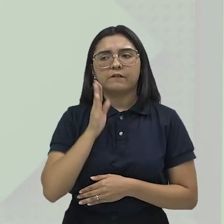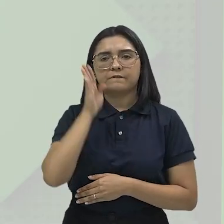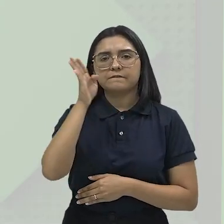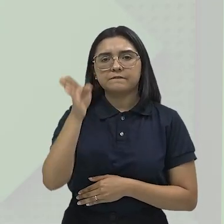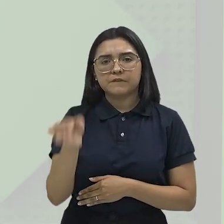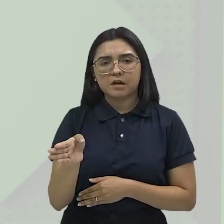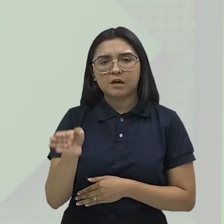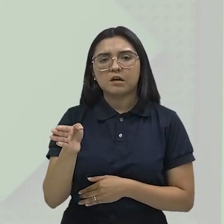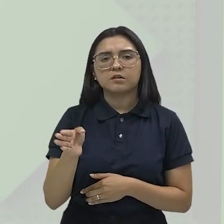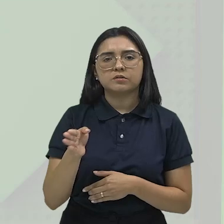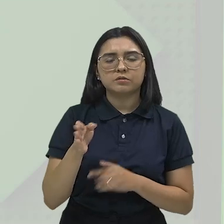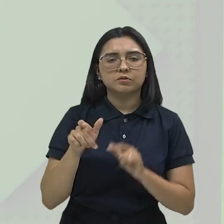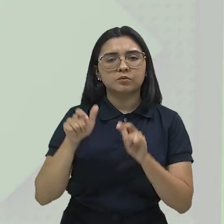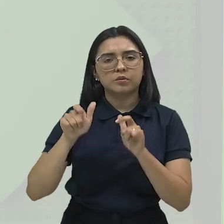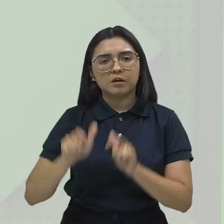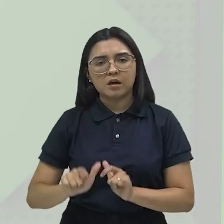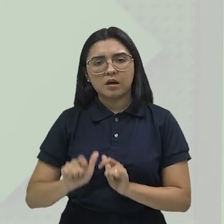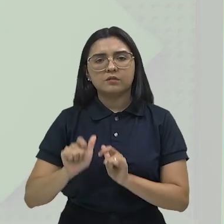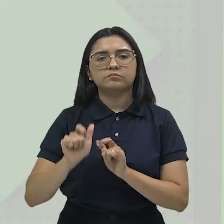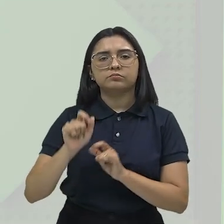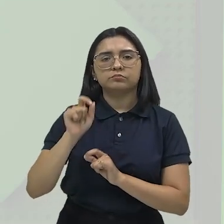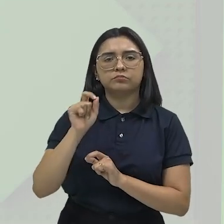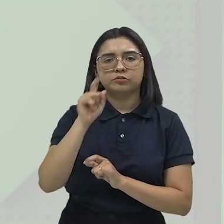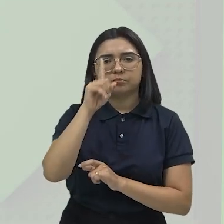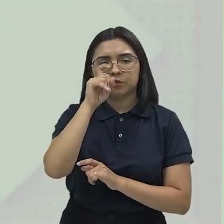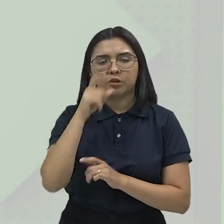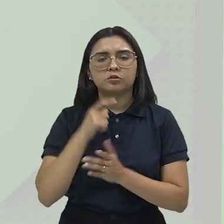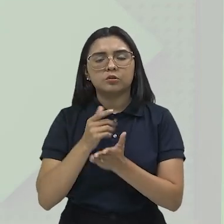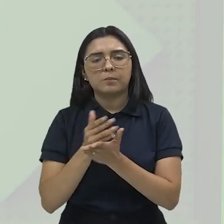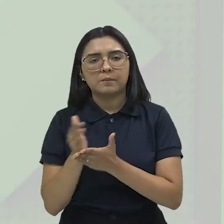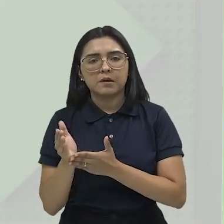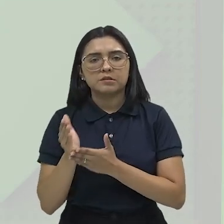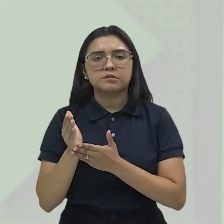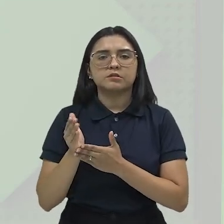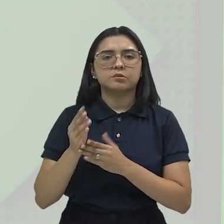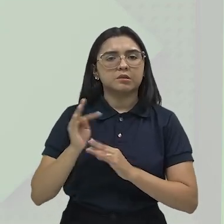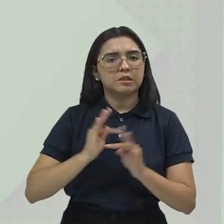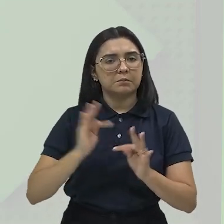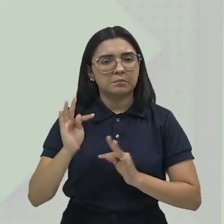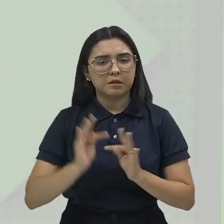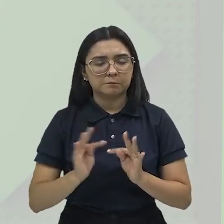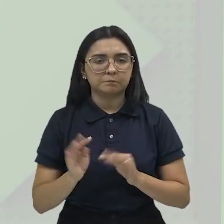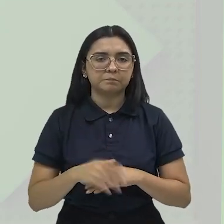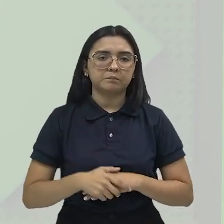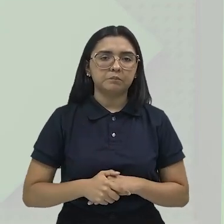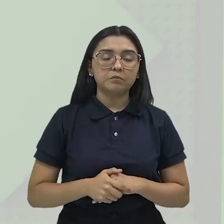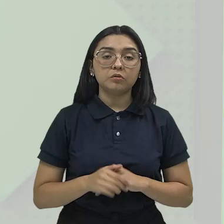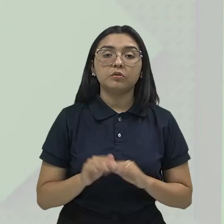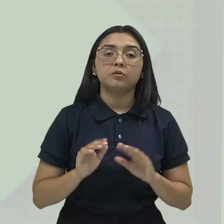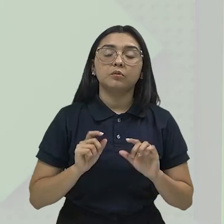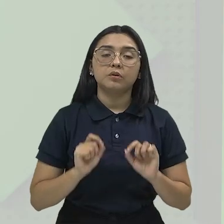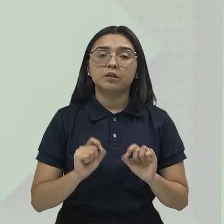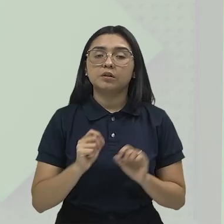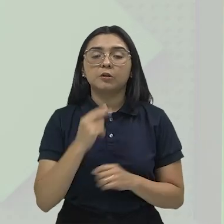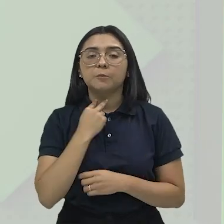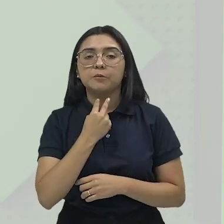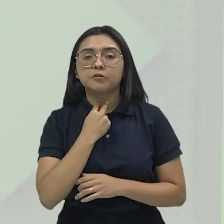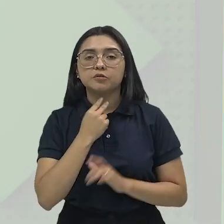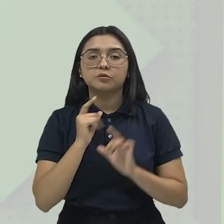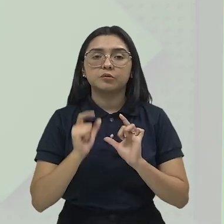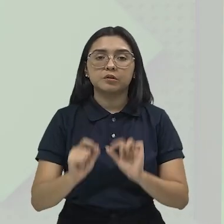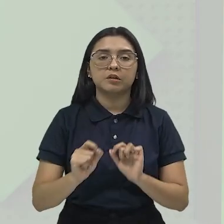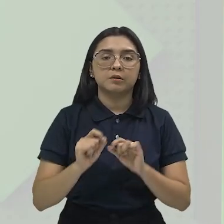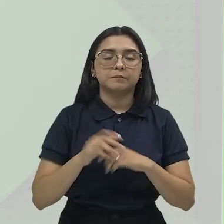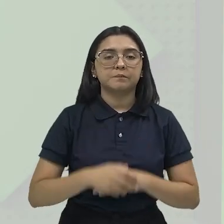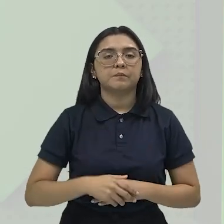local adequado, né? E já começa o tratamento e tudo fica certo, tudo fica tranquilo. O que não pode é deixar com